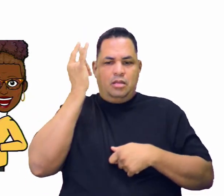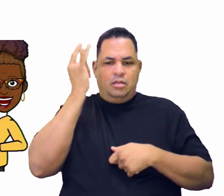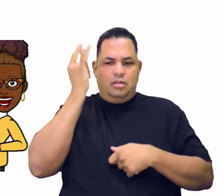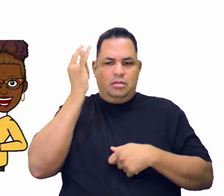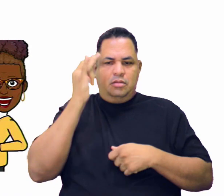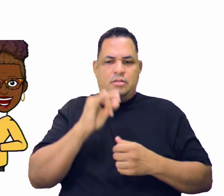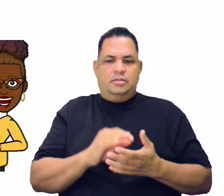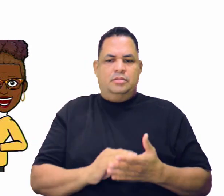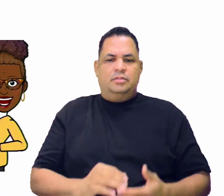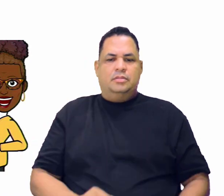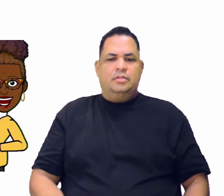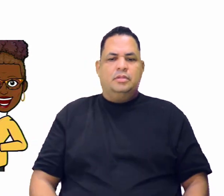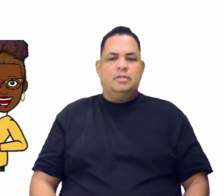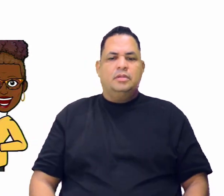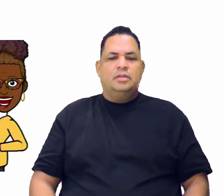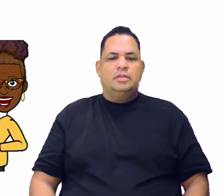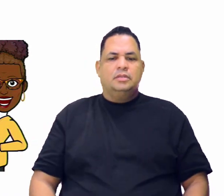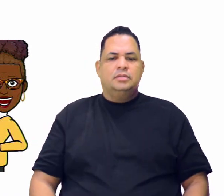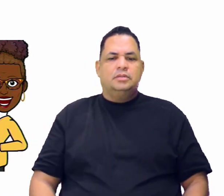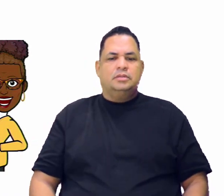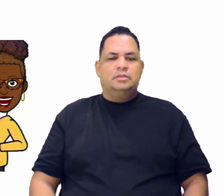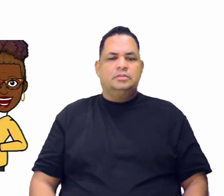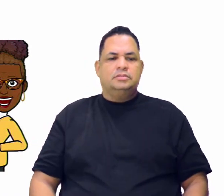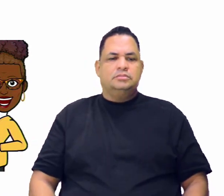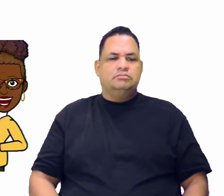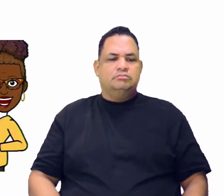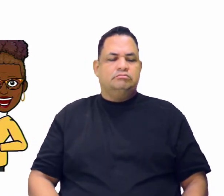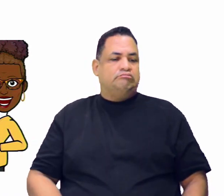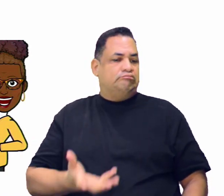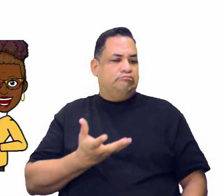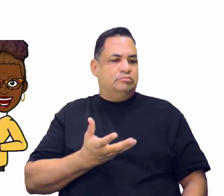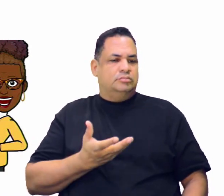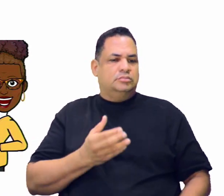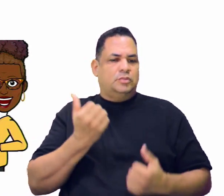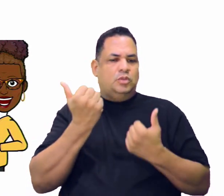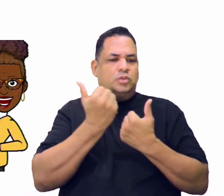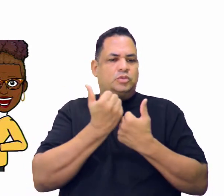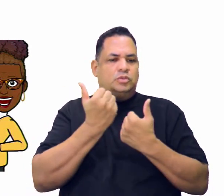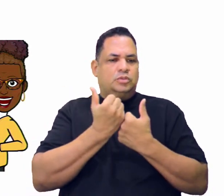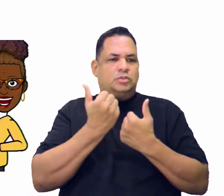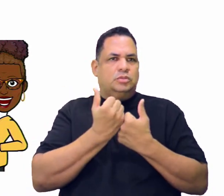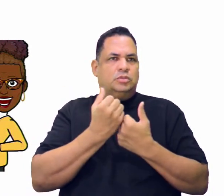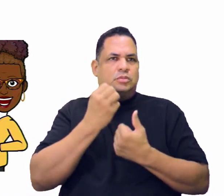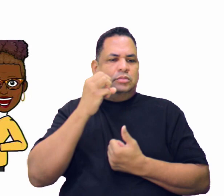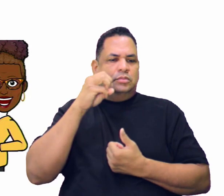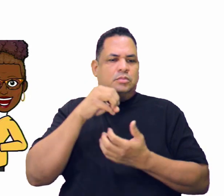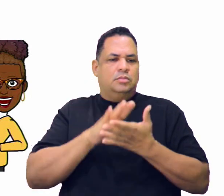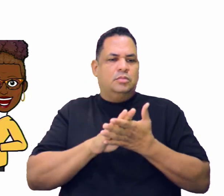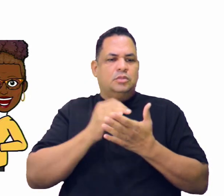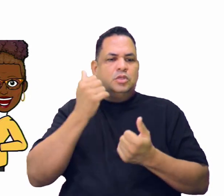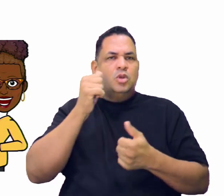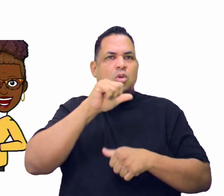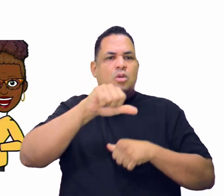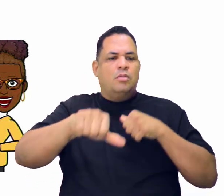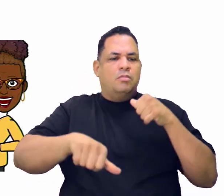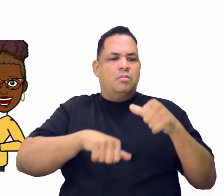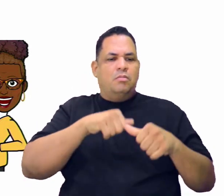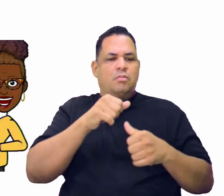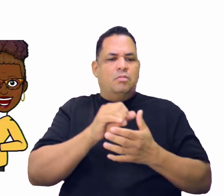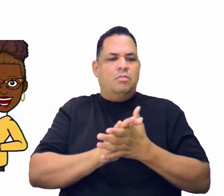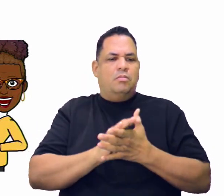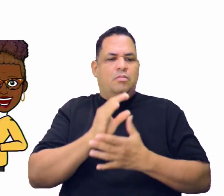Ó, eu não quero falar mal. Eu substituo por quem? Pelo bom. É